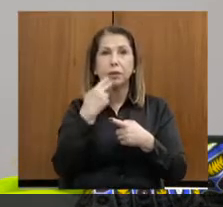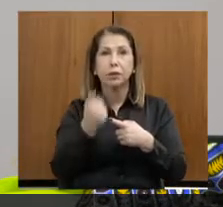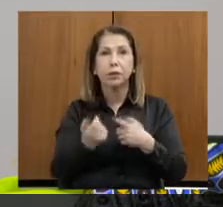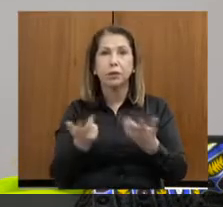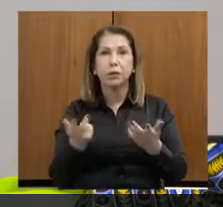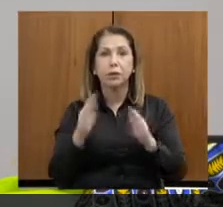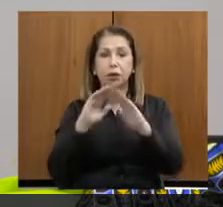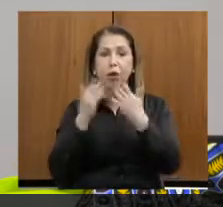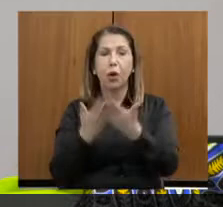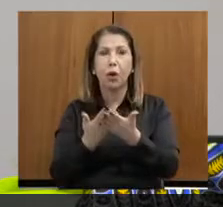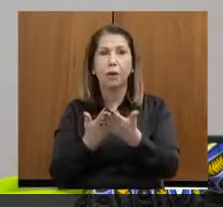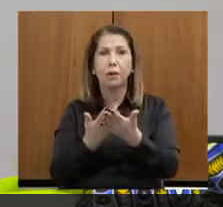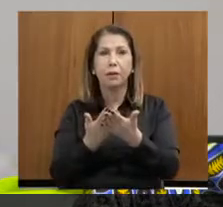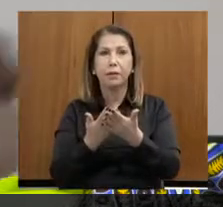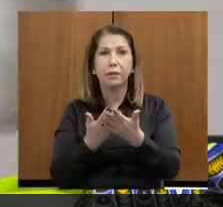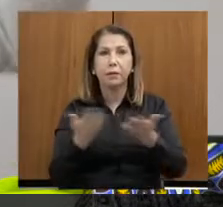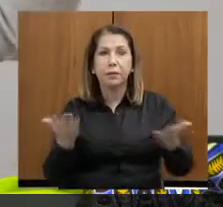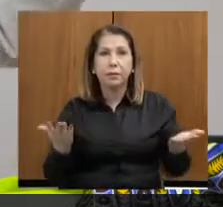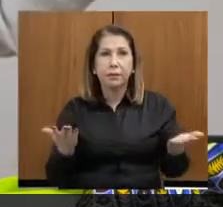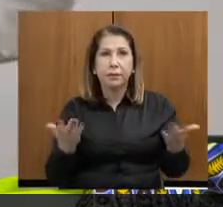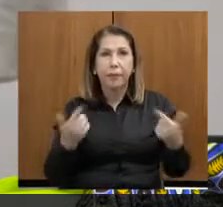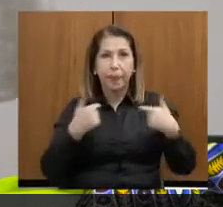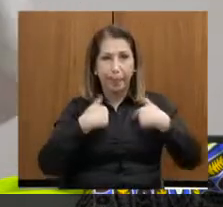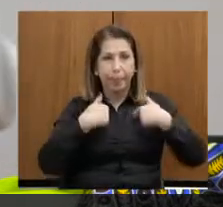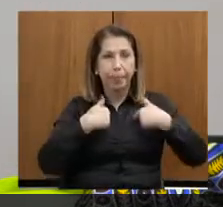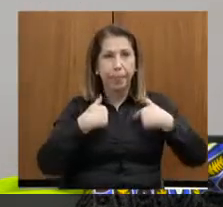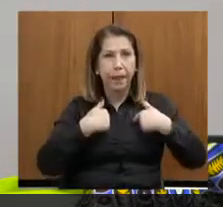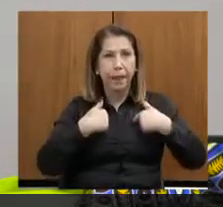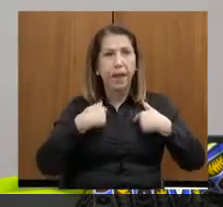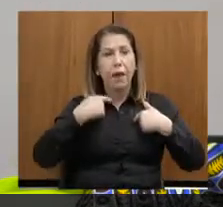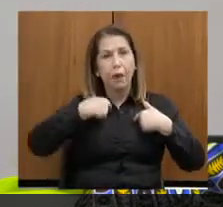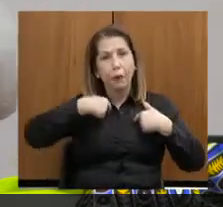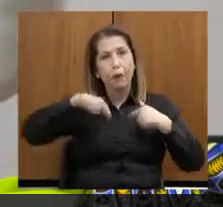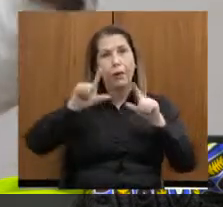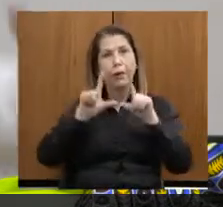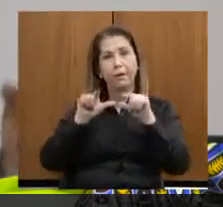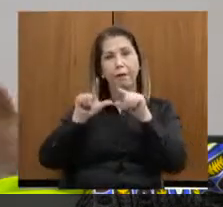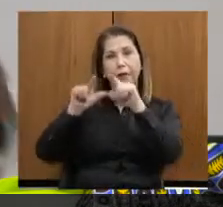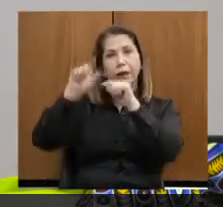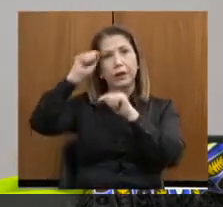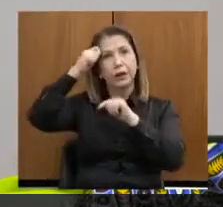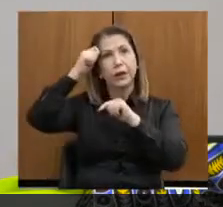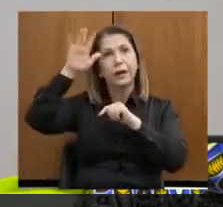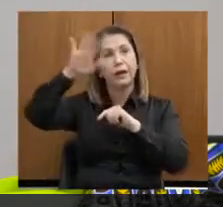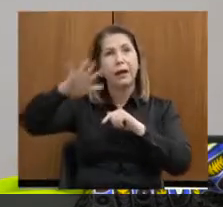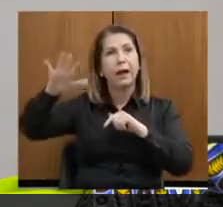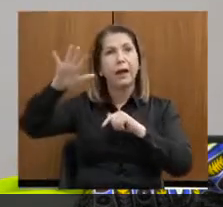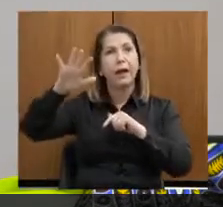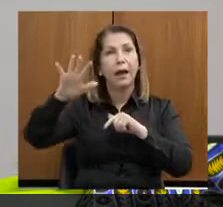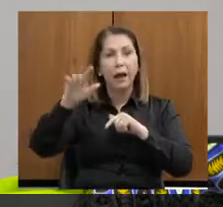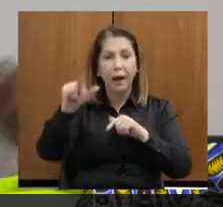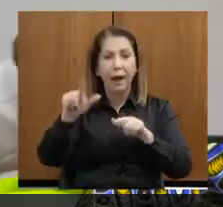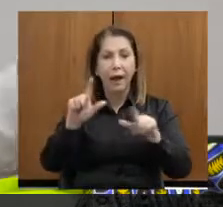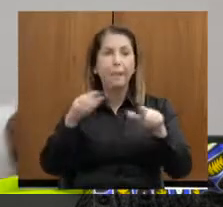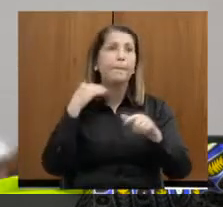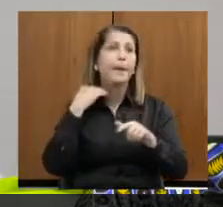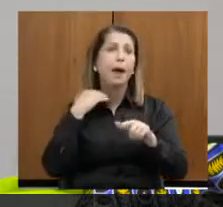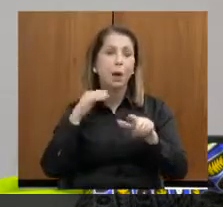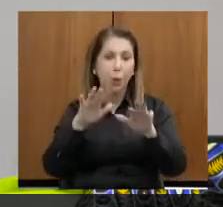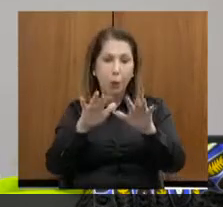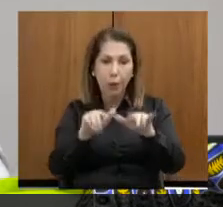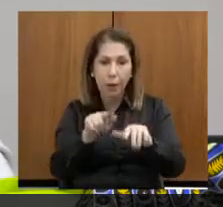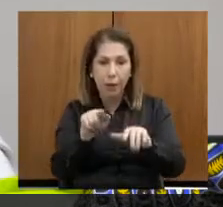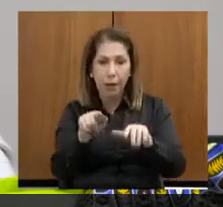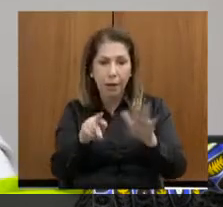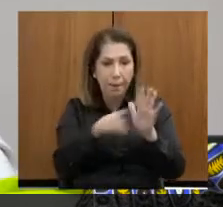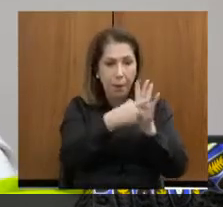é porque senta no banco porque eu estive ser legal no banco no caixa eletrônico tem a língua local e tem